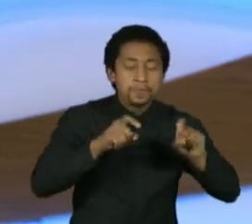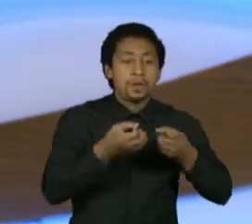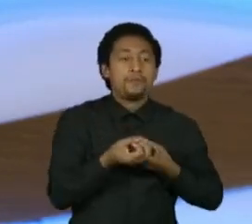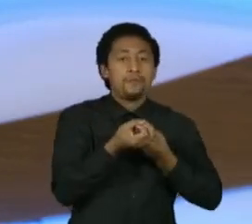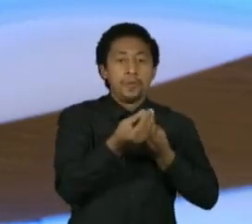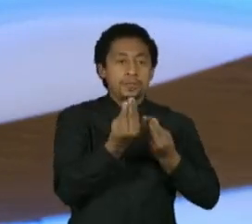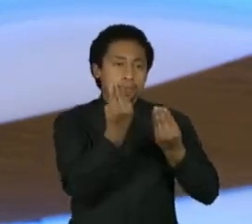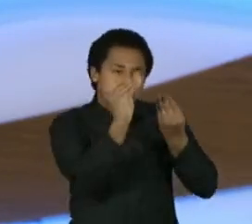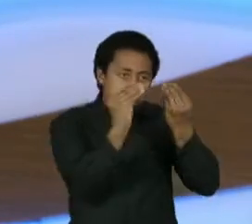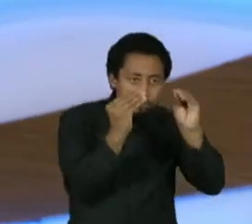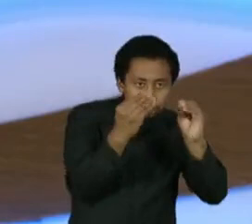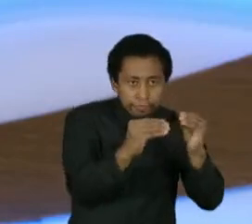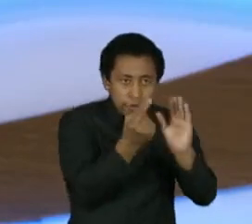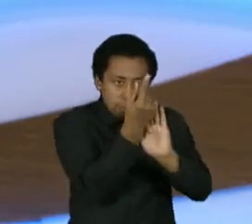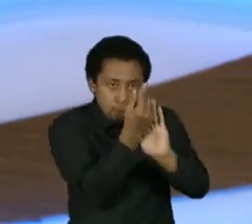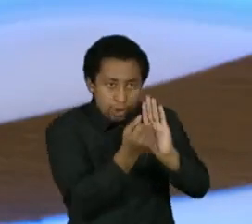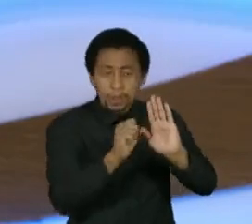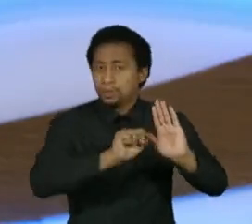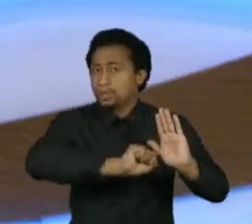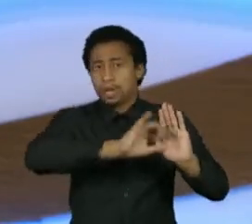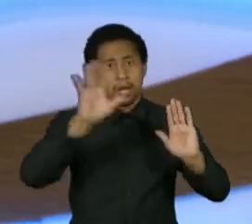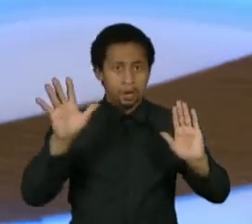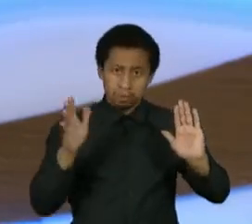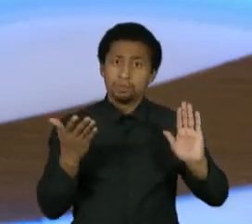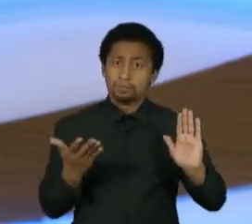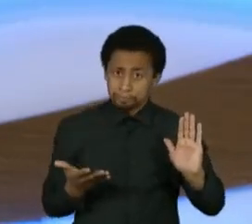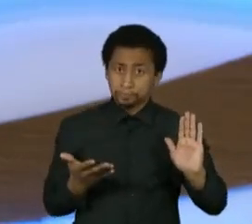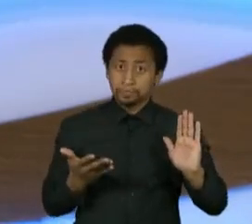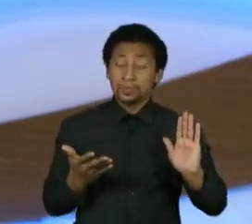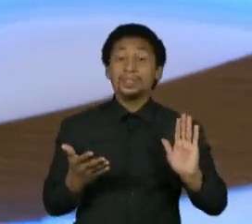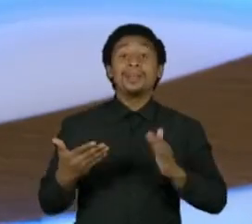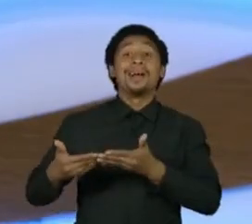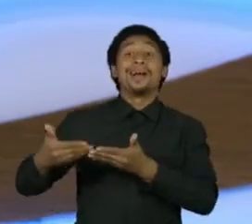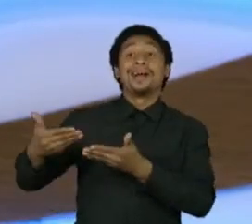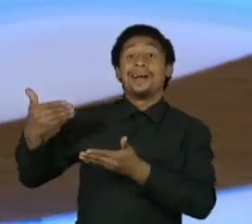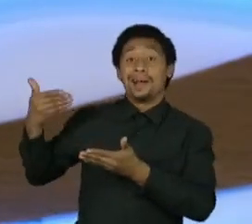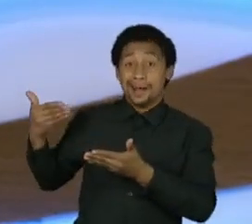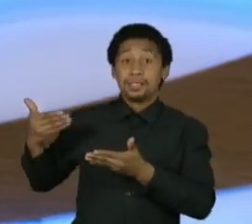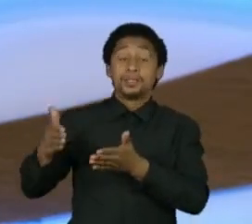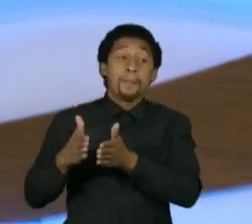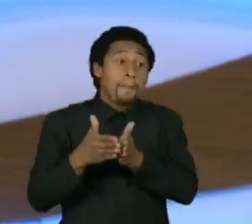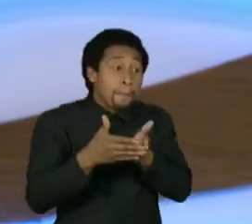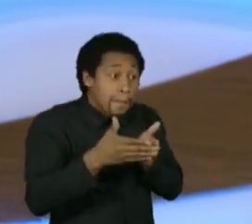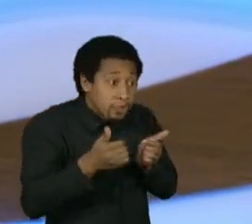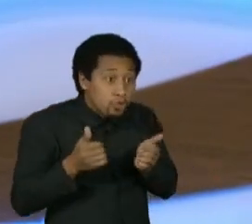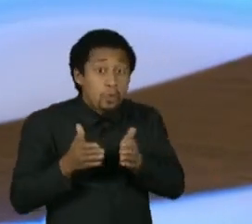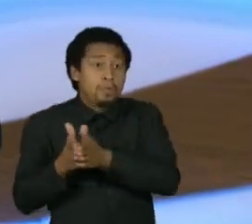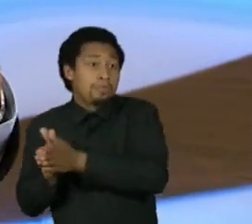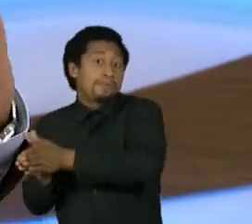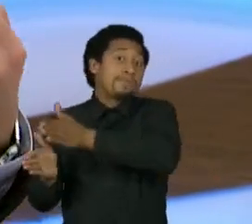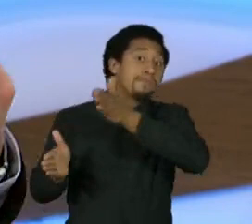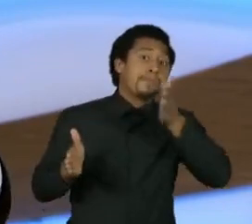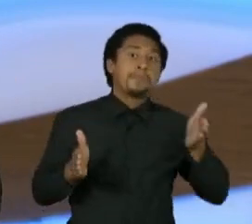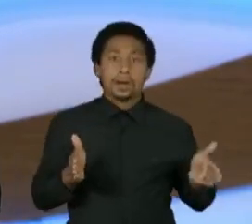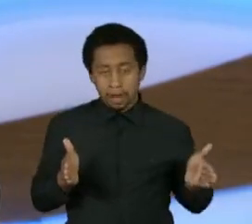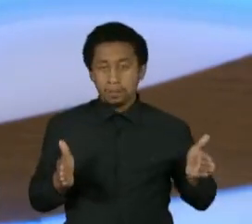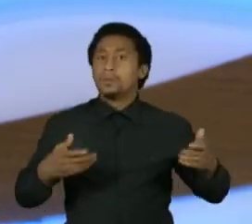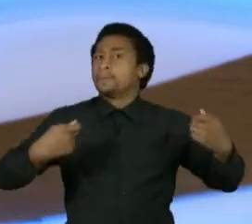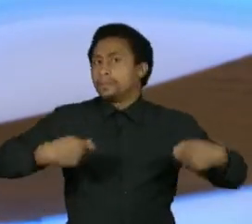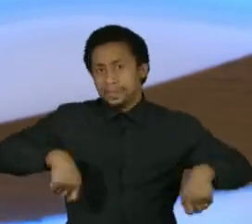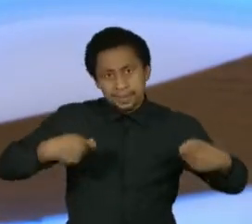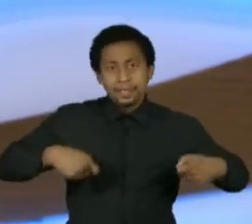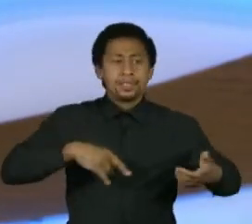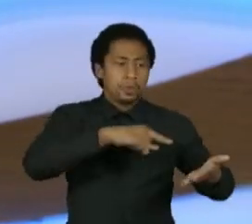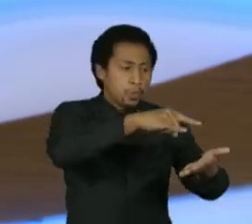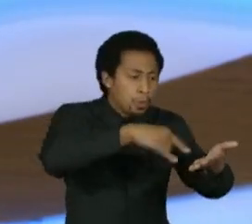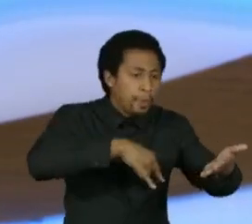de Orçamento, e o prazo que pedi para a indicação do passado foi um prazo cumprido, afinal de contas, nós precisamos reunir os